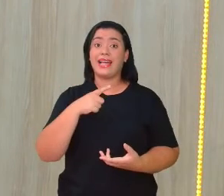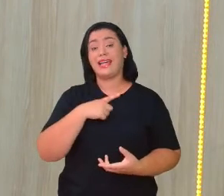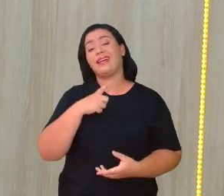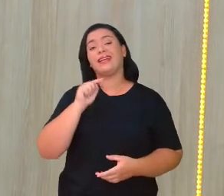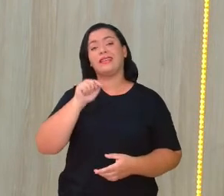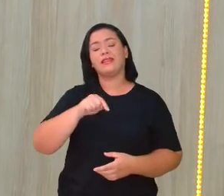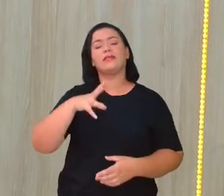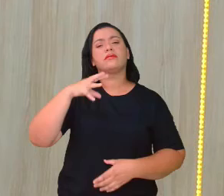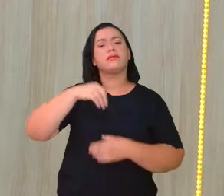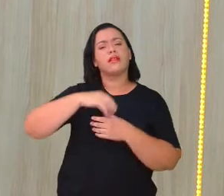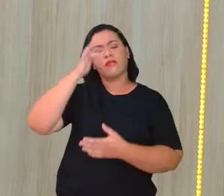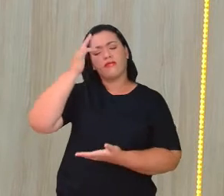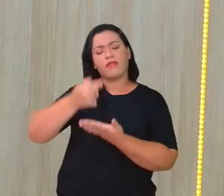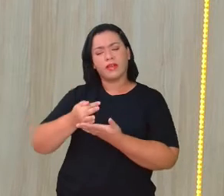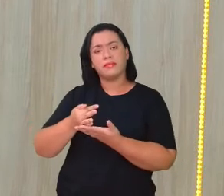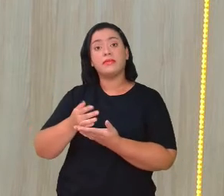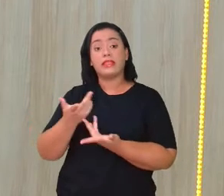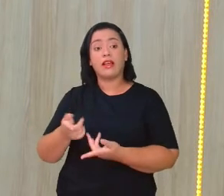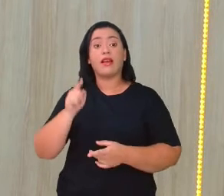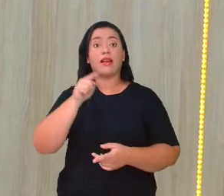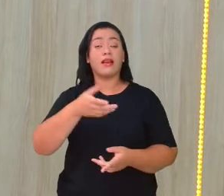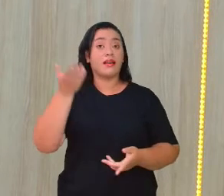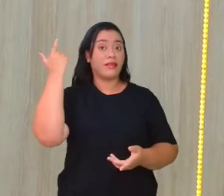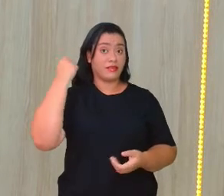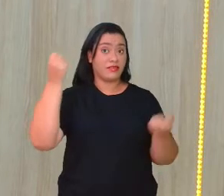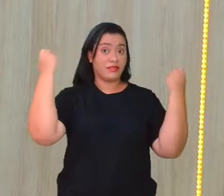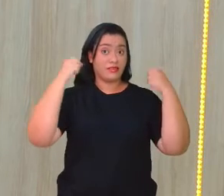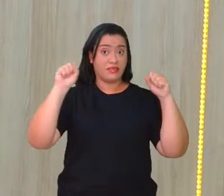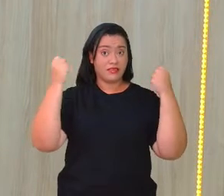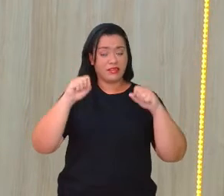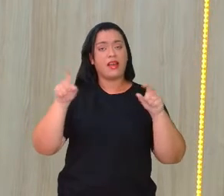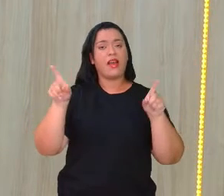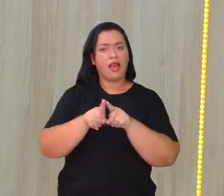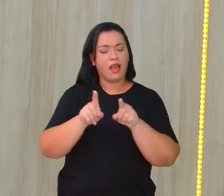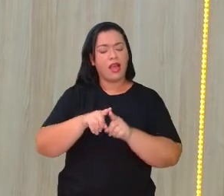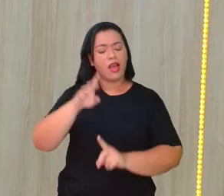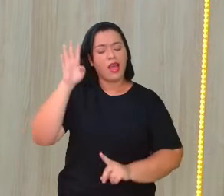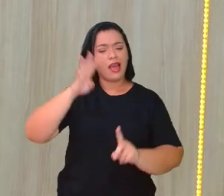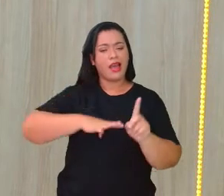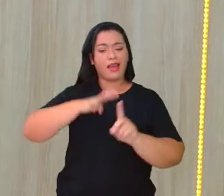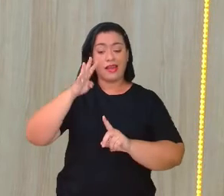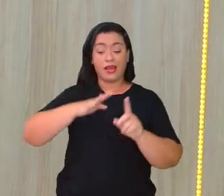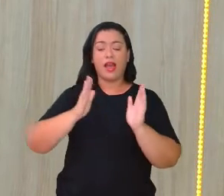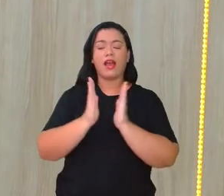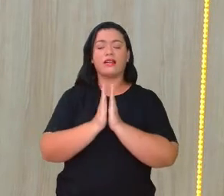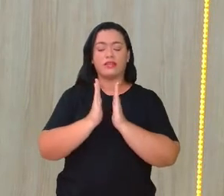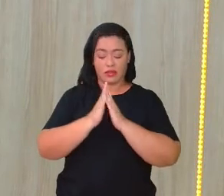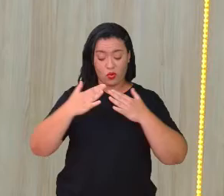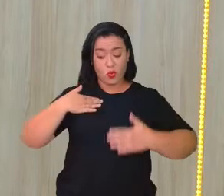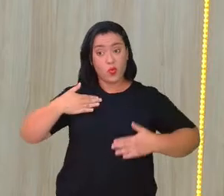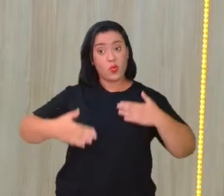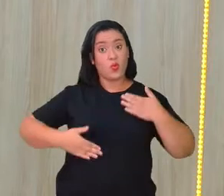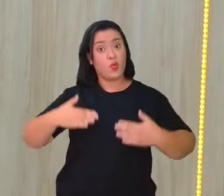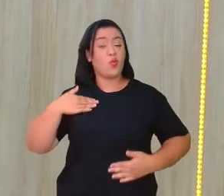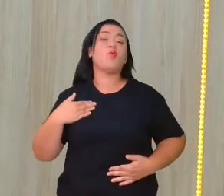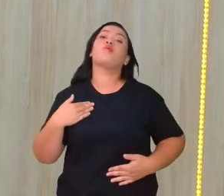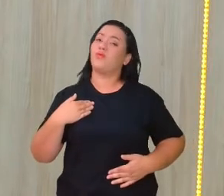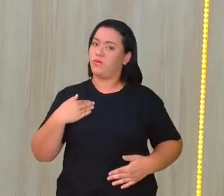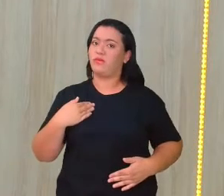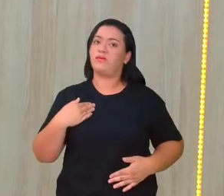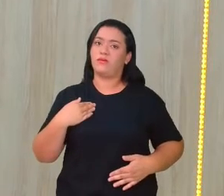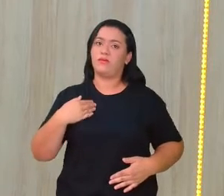fé. Com a ginástica, eles faziam esse culto ao corpo. Então, eles adoravam, né? Eles faziam essa